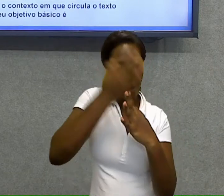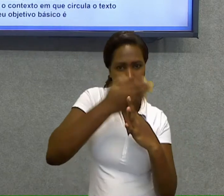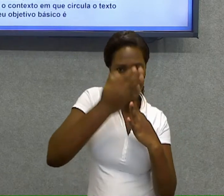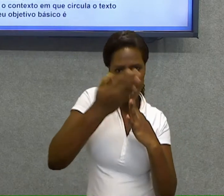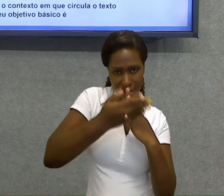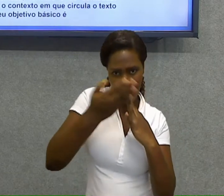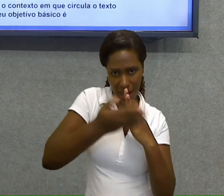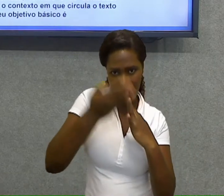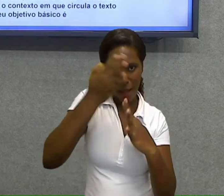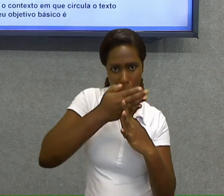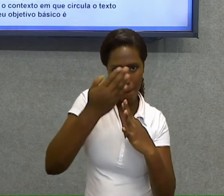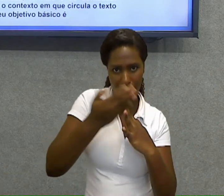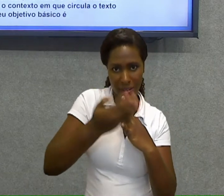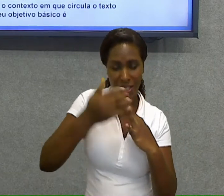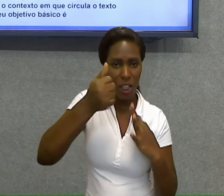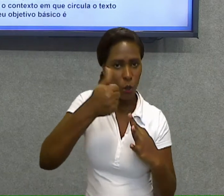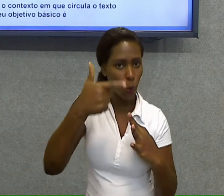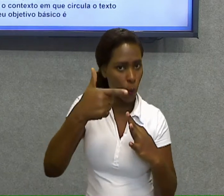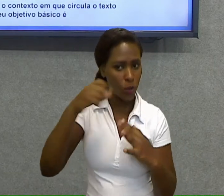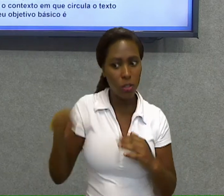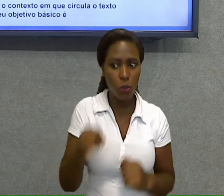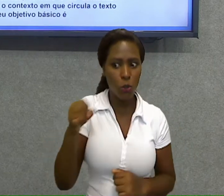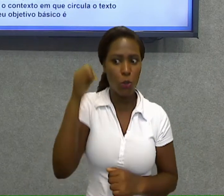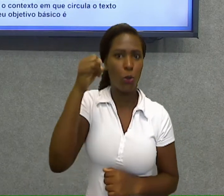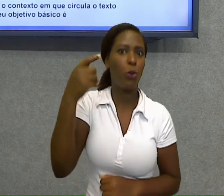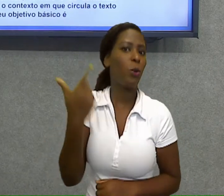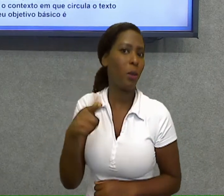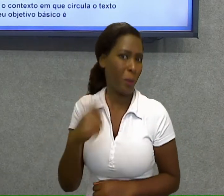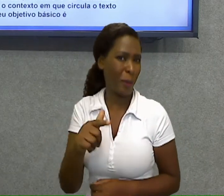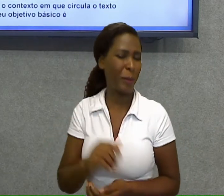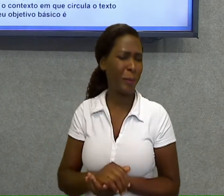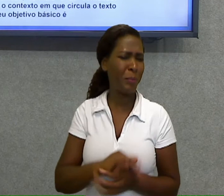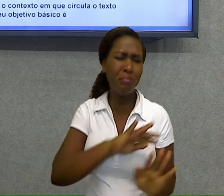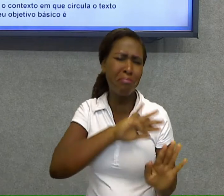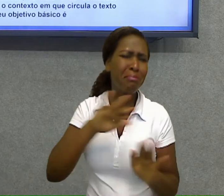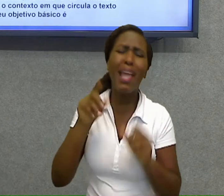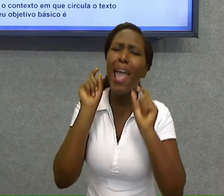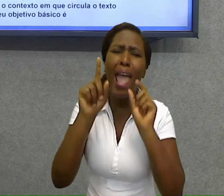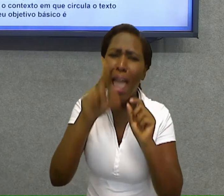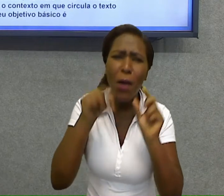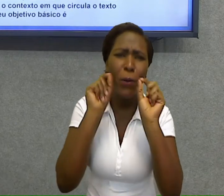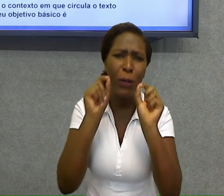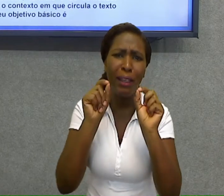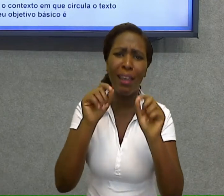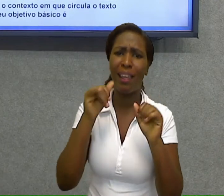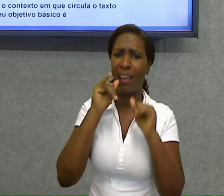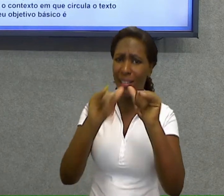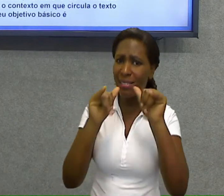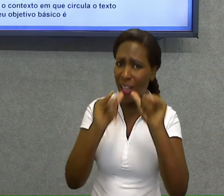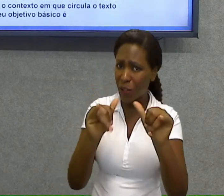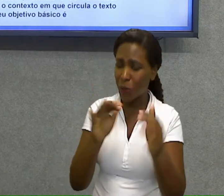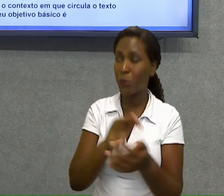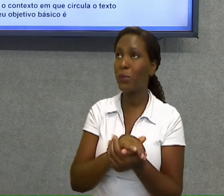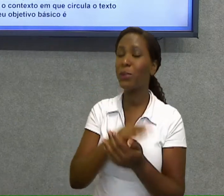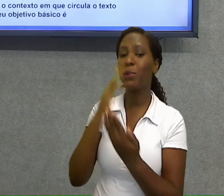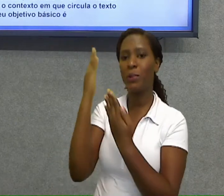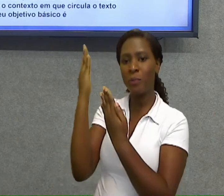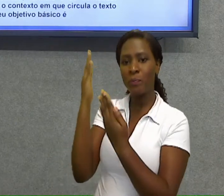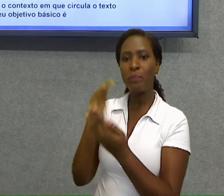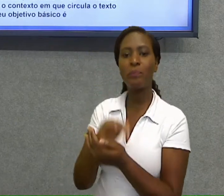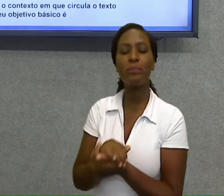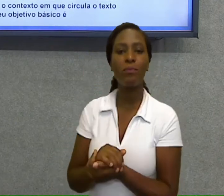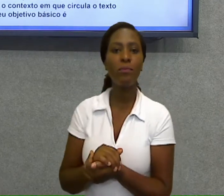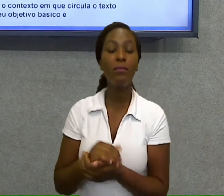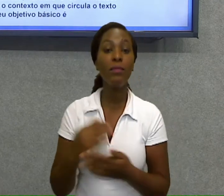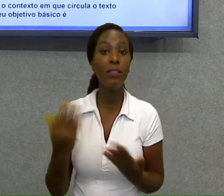eletrônicos e pertence à revista Época. Bem, olha o enunciado. Ao circularem